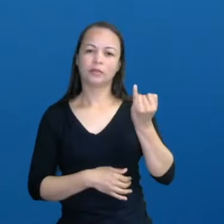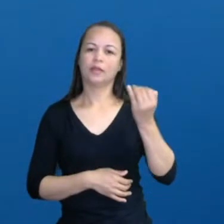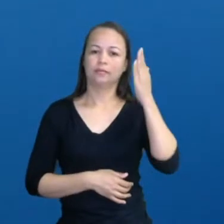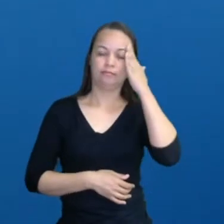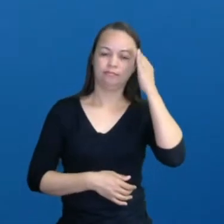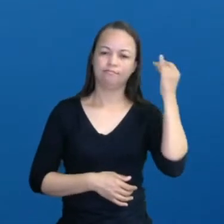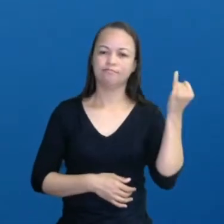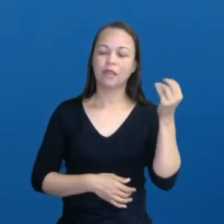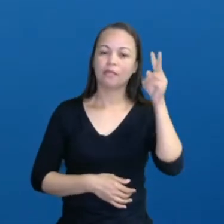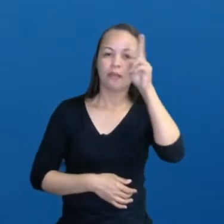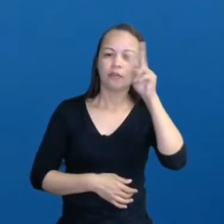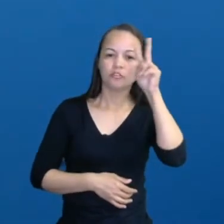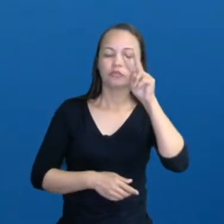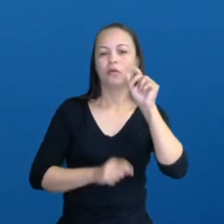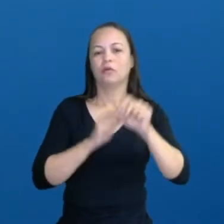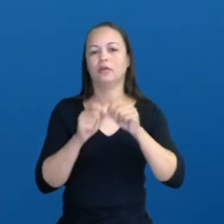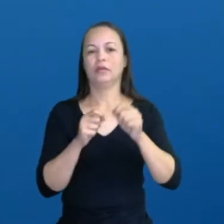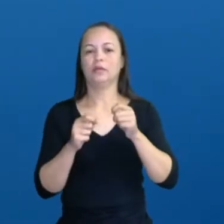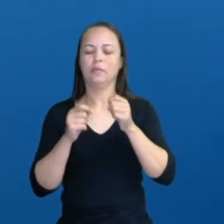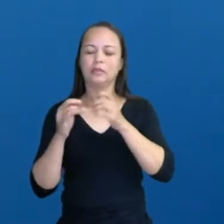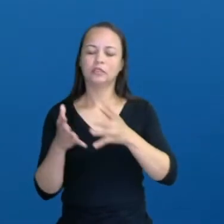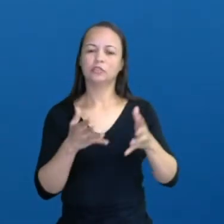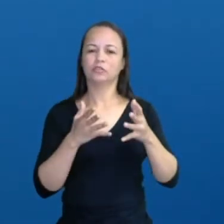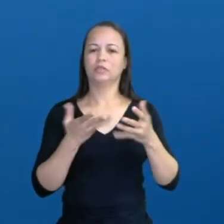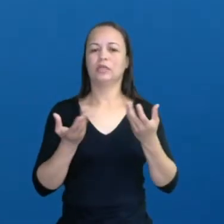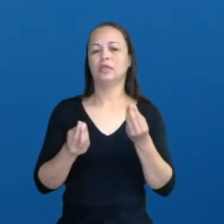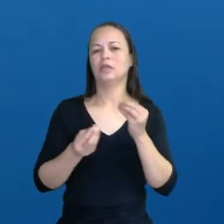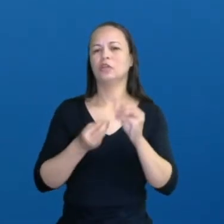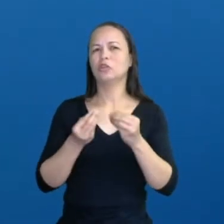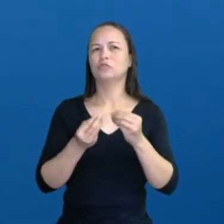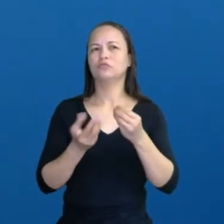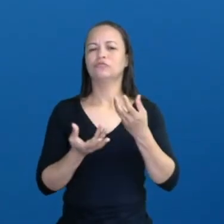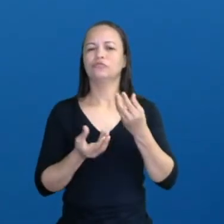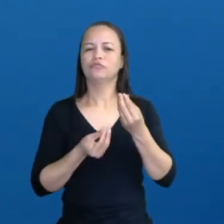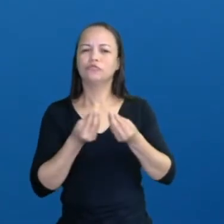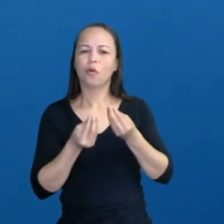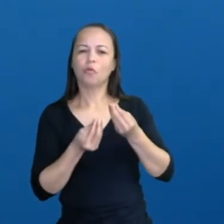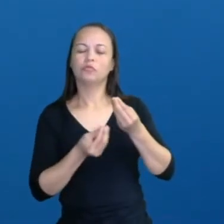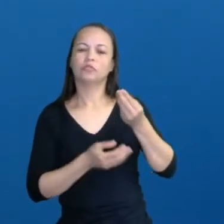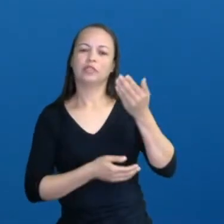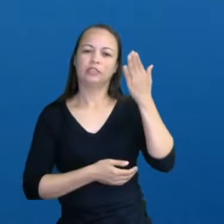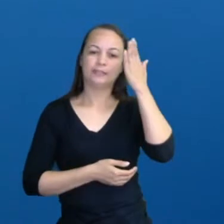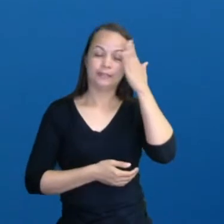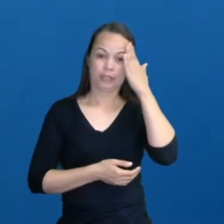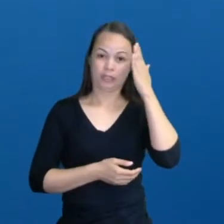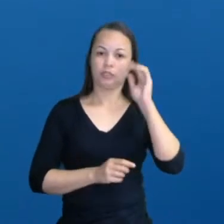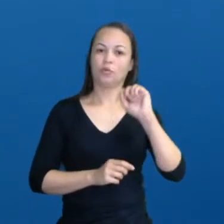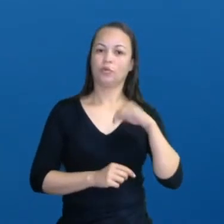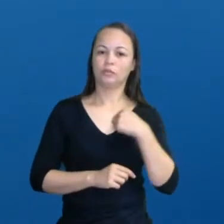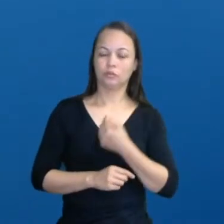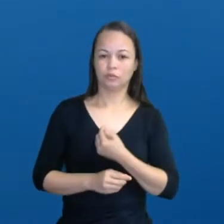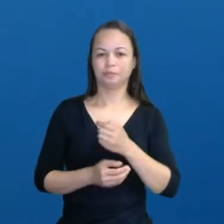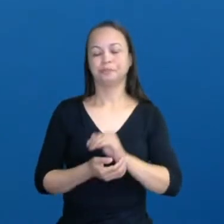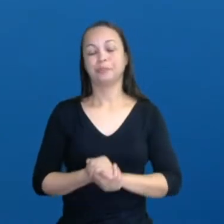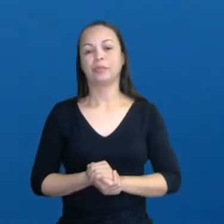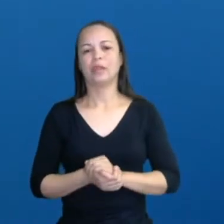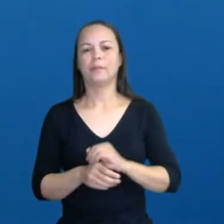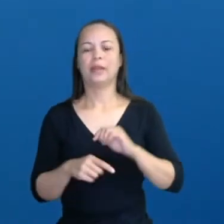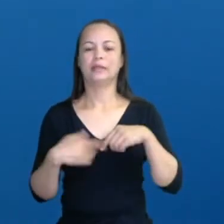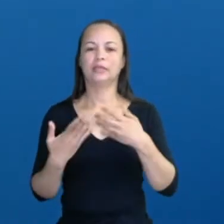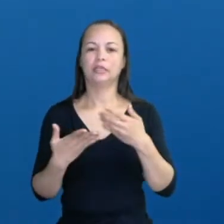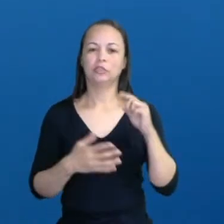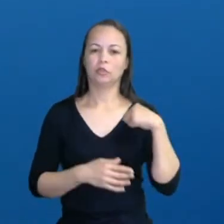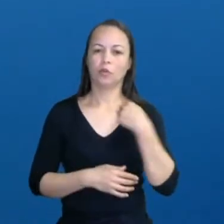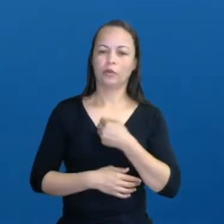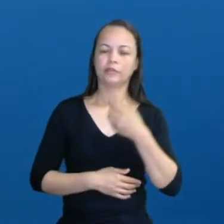que fomos, a gente entende o que somos. Então, eu vou convidar vocês agora para a gente entender mais